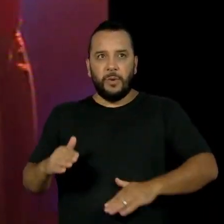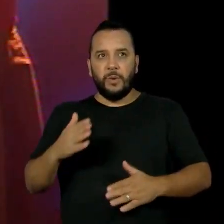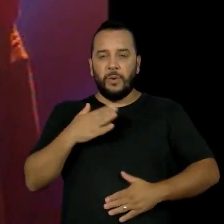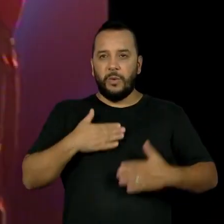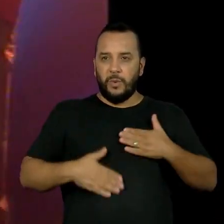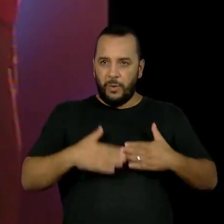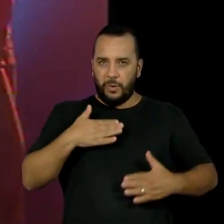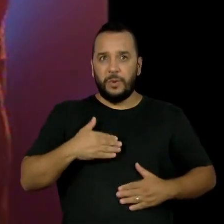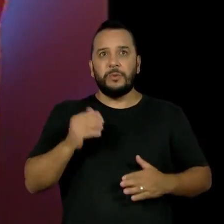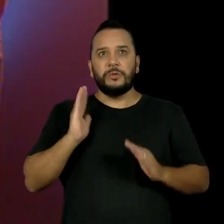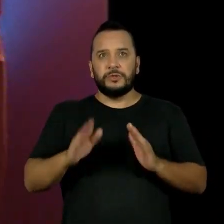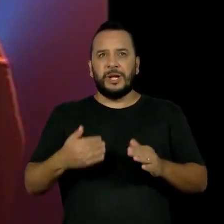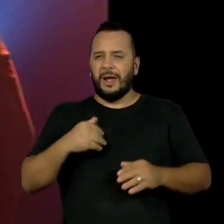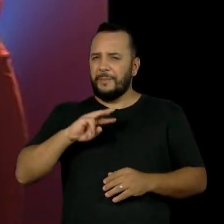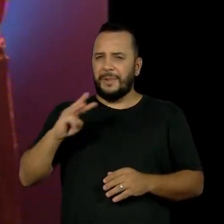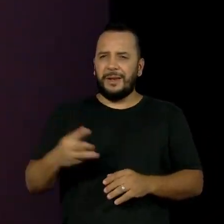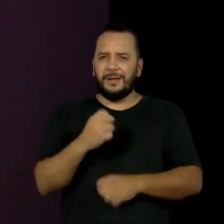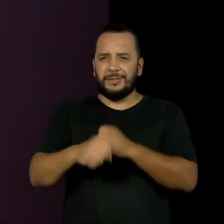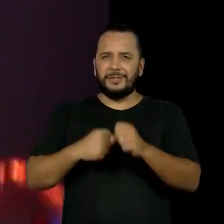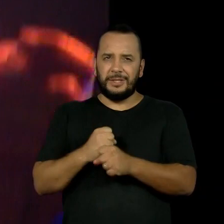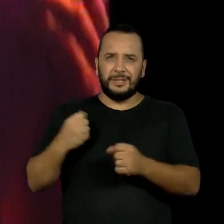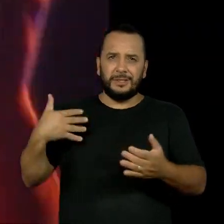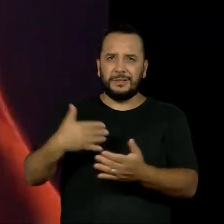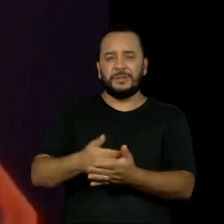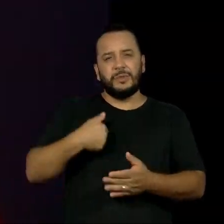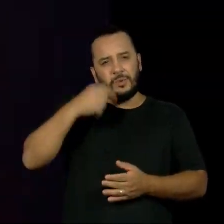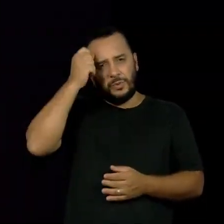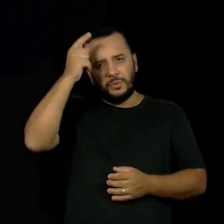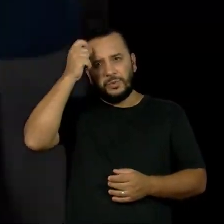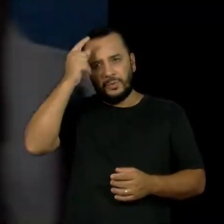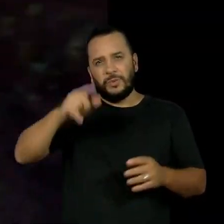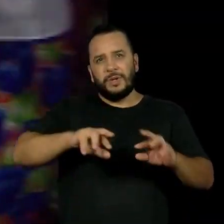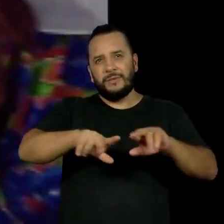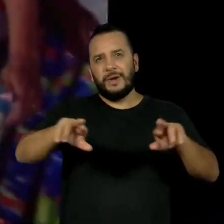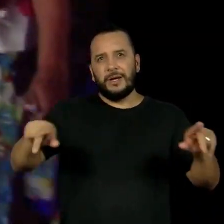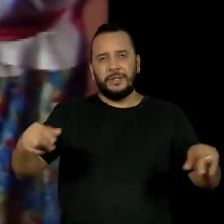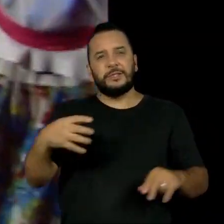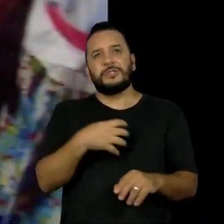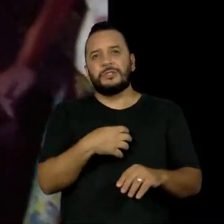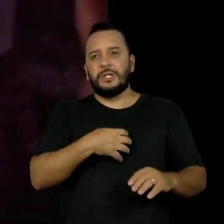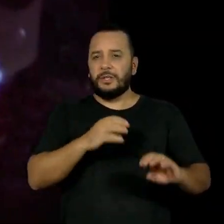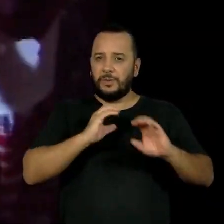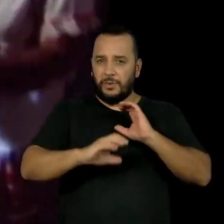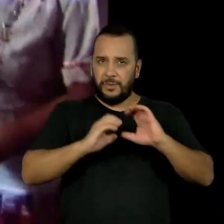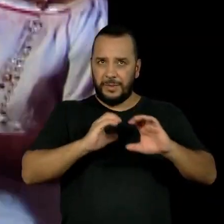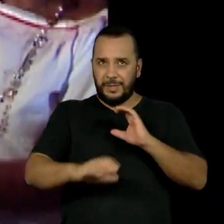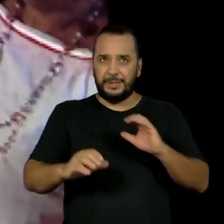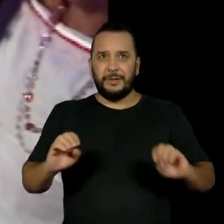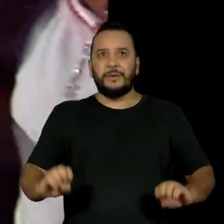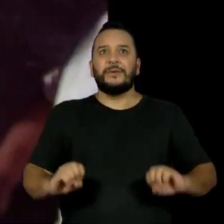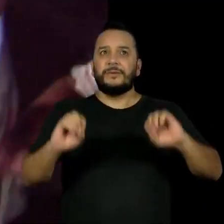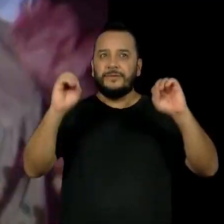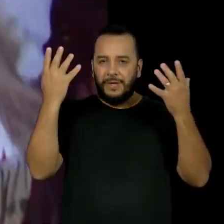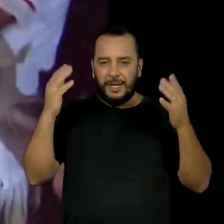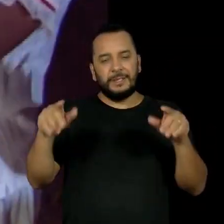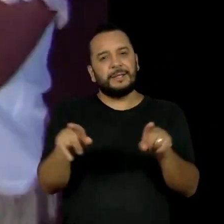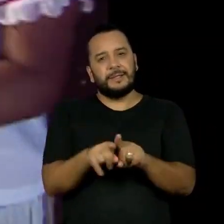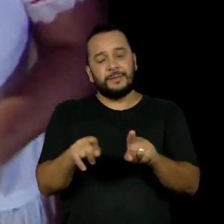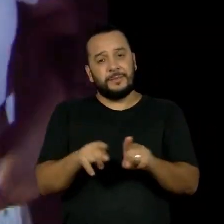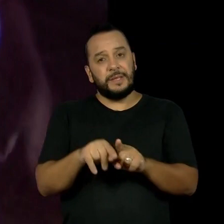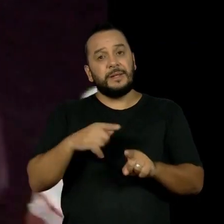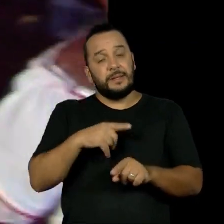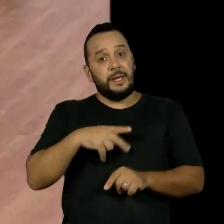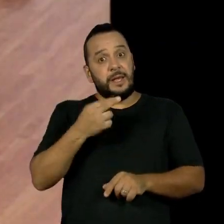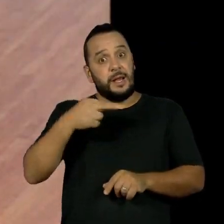surgiu há milhares de anos em diferentes culturas como uma forma de comunicação, celebração e